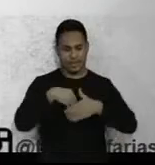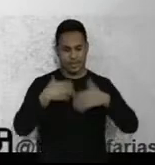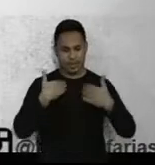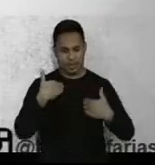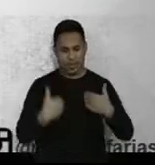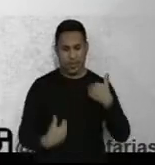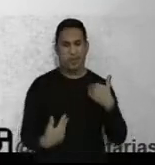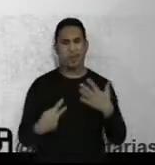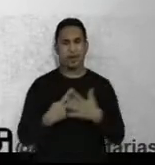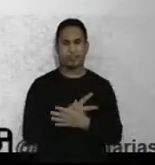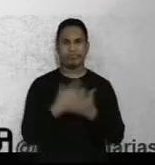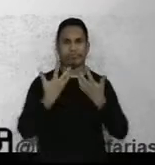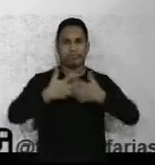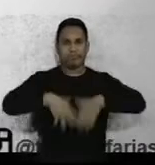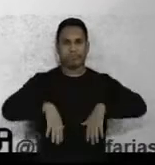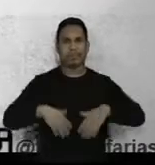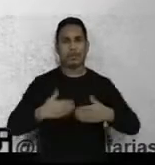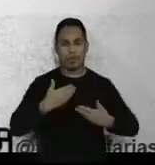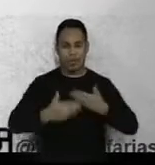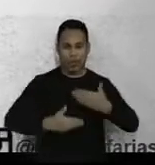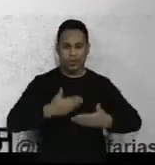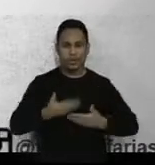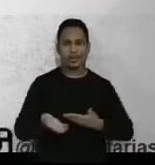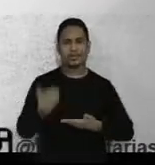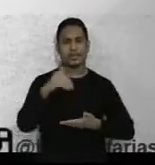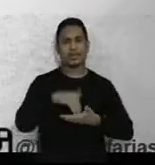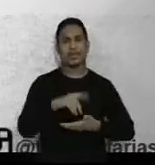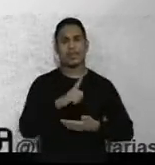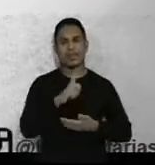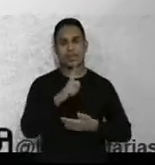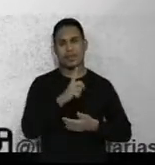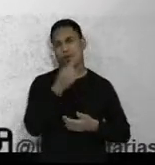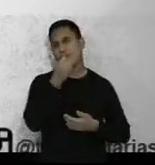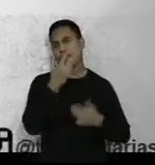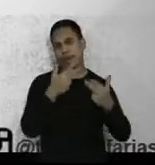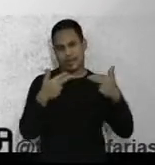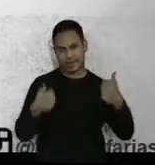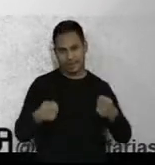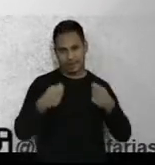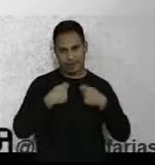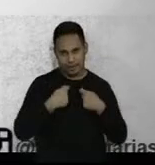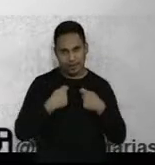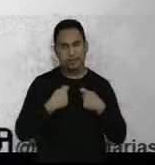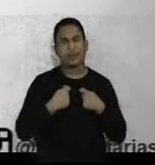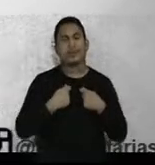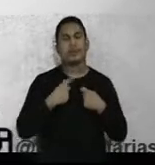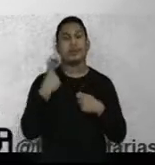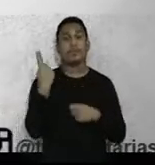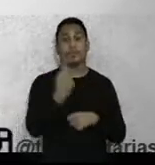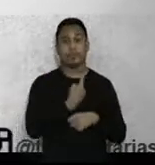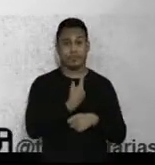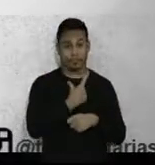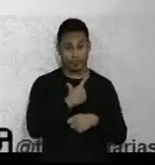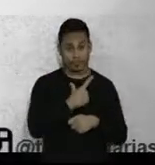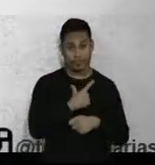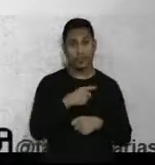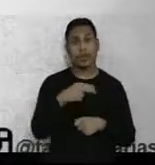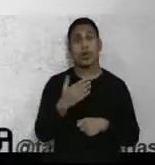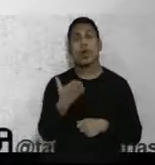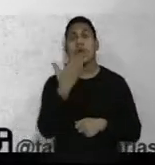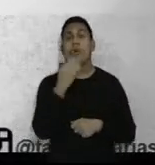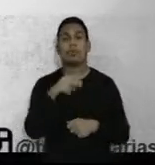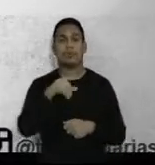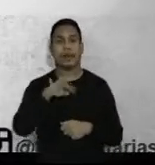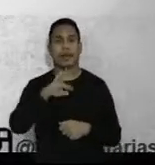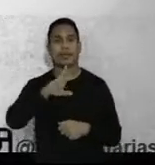esses benefícios, né? Então, o que é que ele vai dizer aqui? Que a gente consome as fontes de nitrato, que vocês vão saber daqui a pouco quais são as principais.